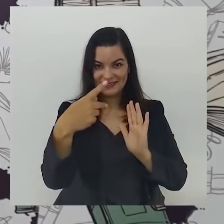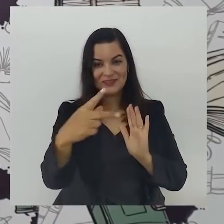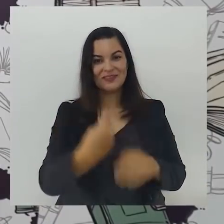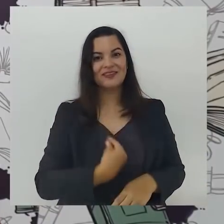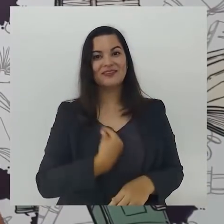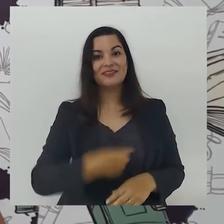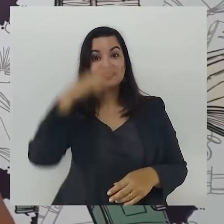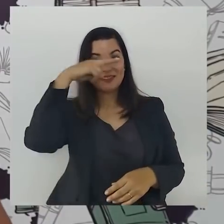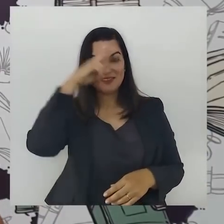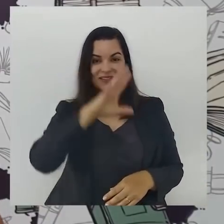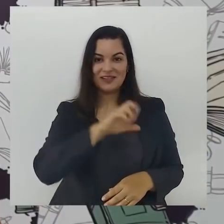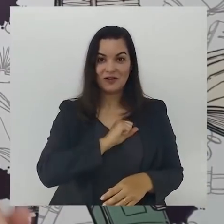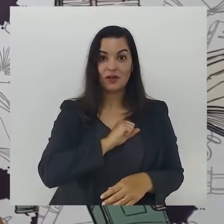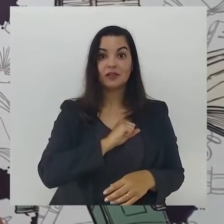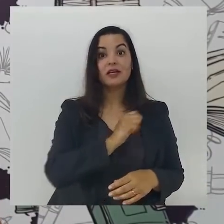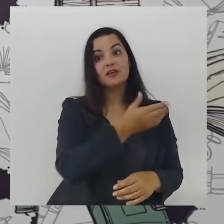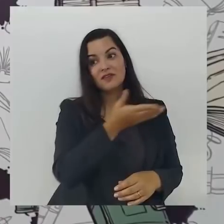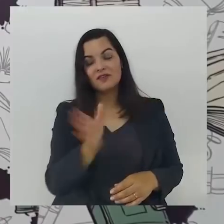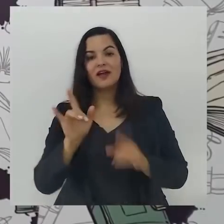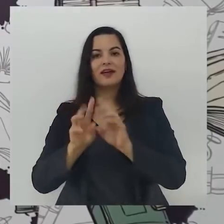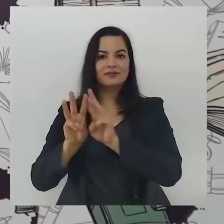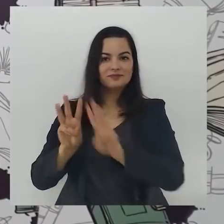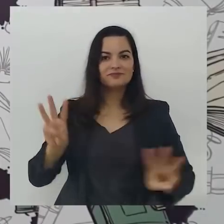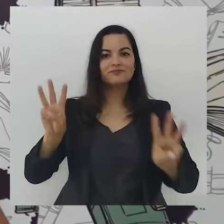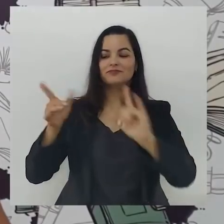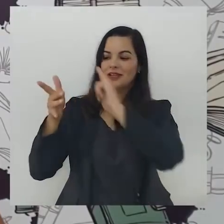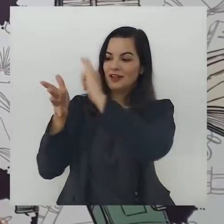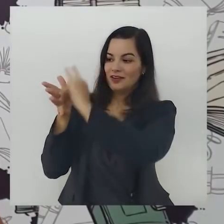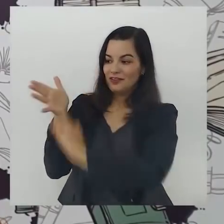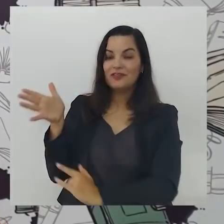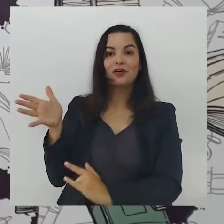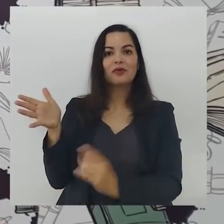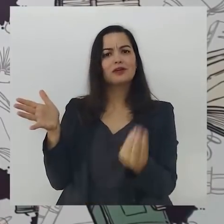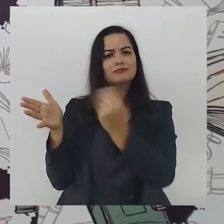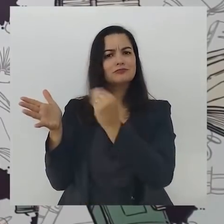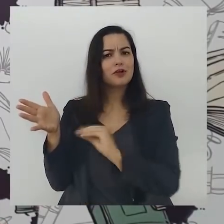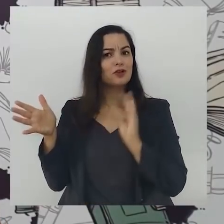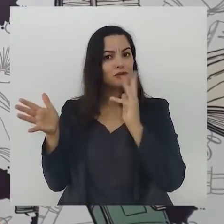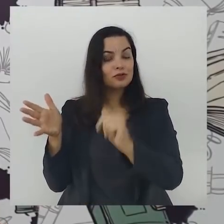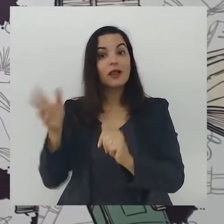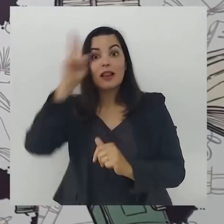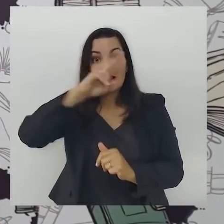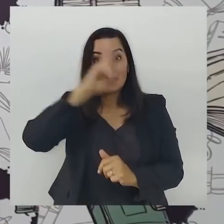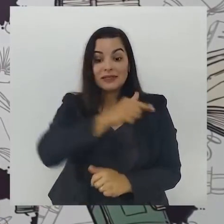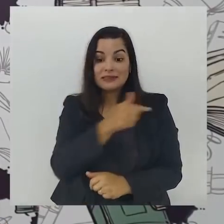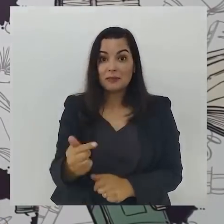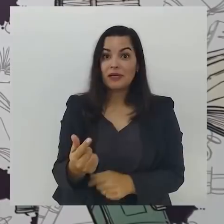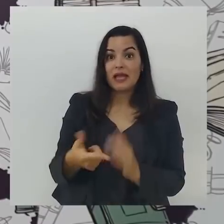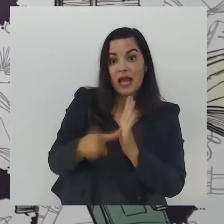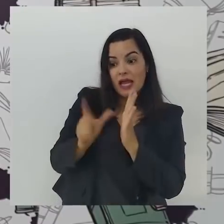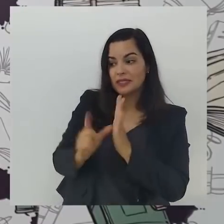façam o preenchimento. Lembrando que as semanas anteriores ainda não estão fechadas. Então, se você